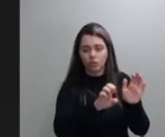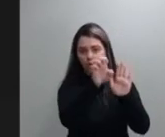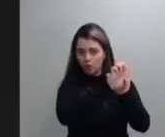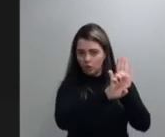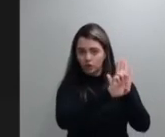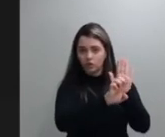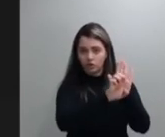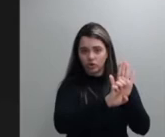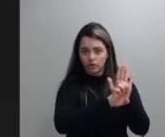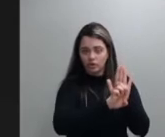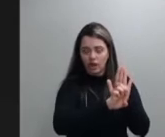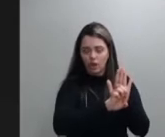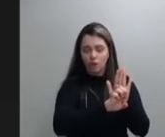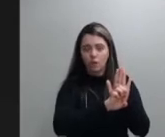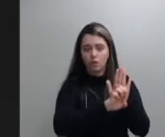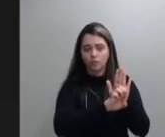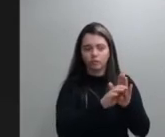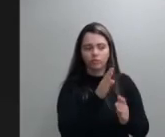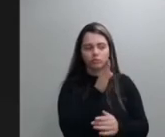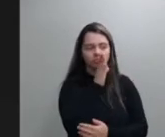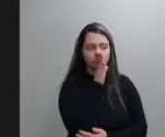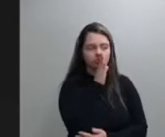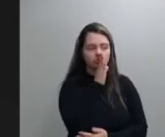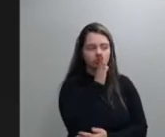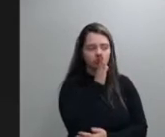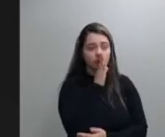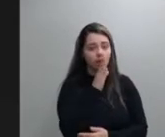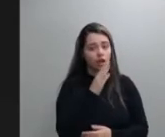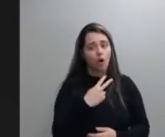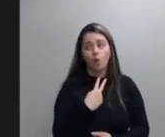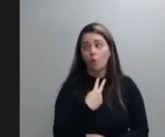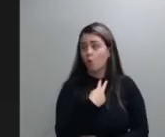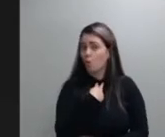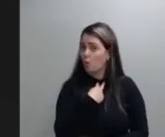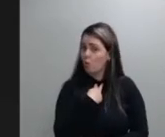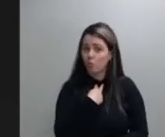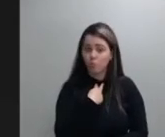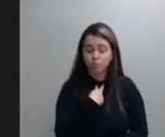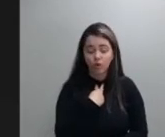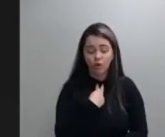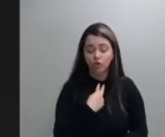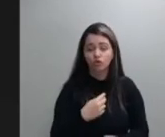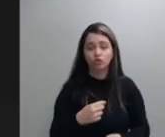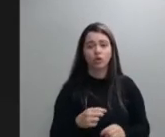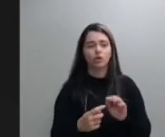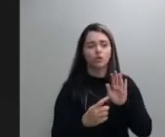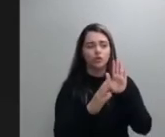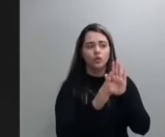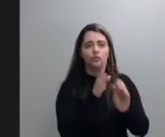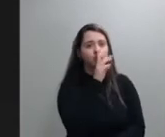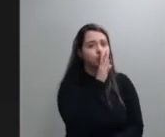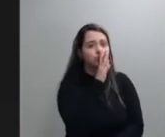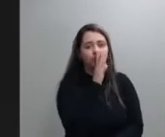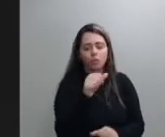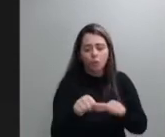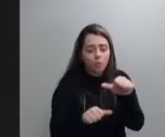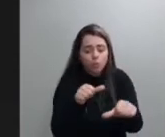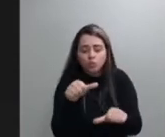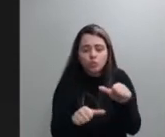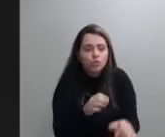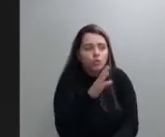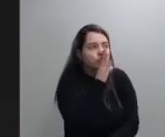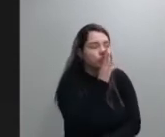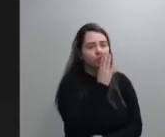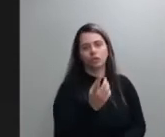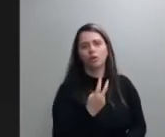caso era omisso eu não posso ficar permitindo que a comissão venha a alterar senão segurança jurídica e confiança legítima